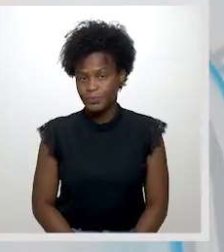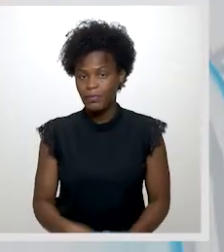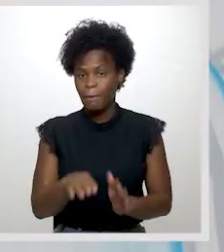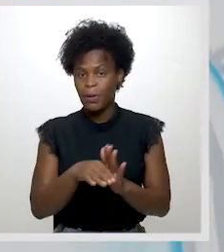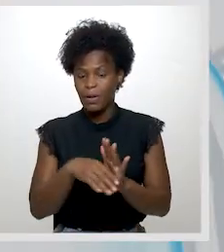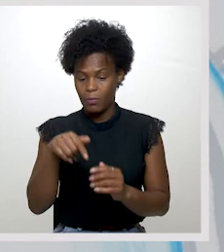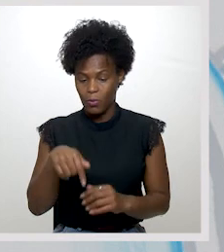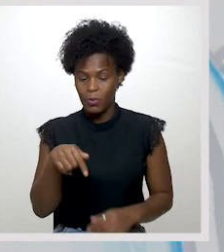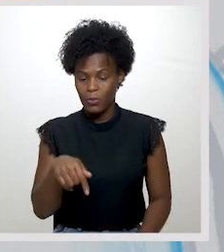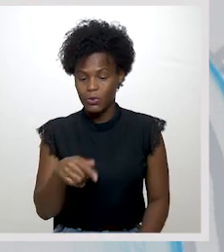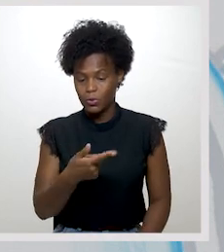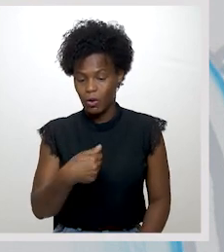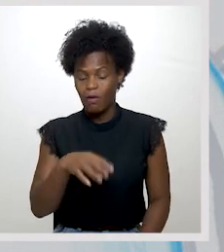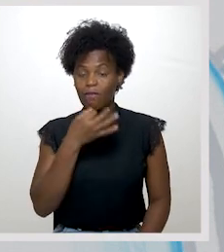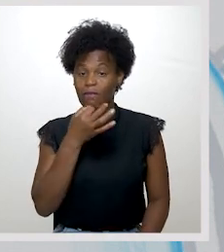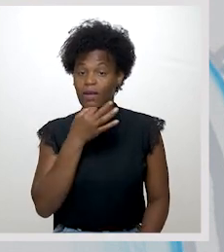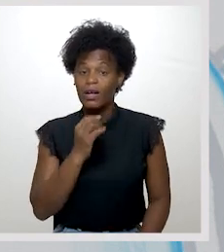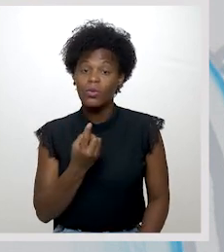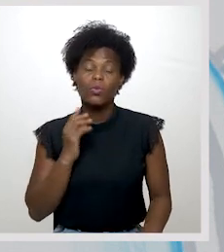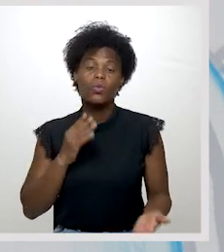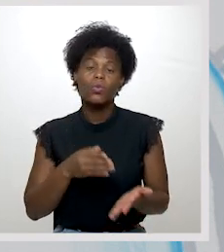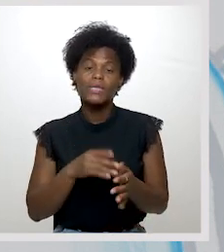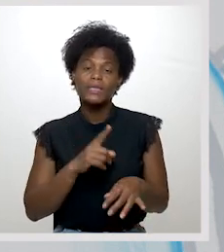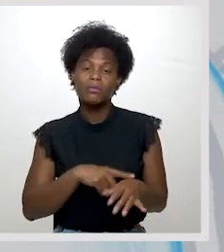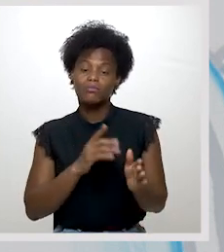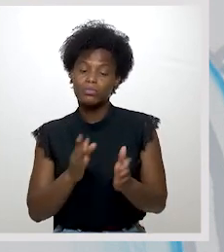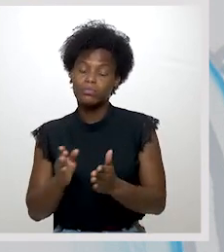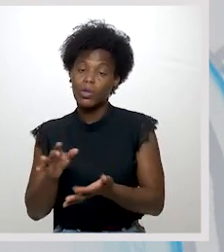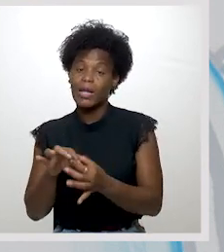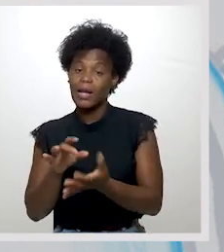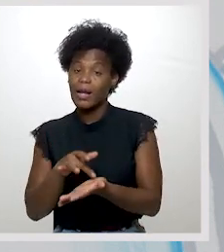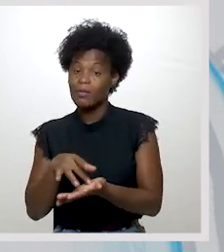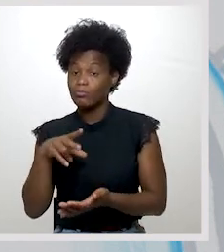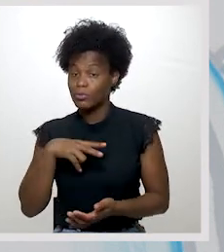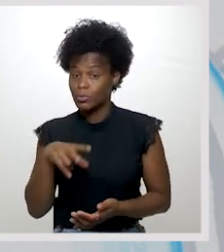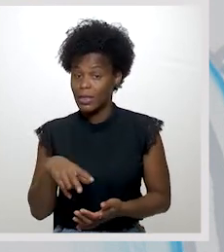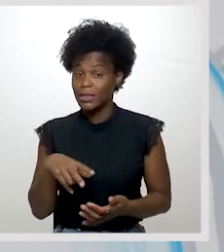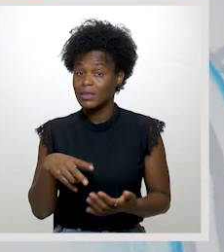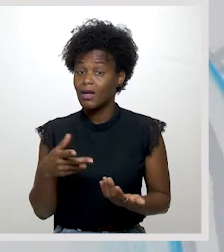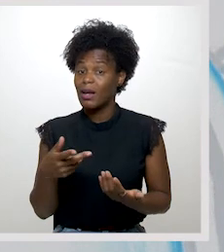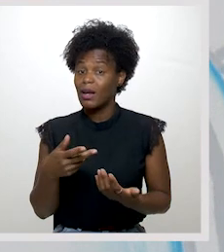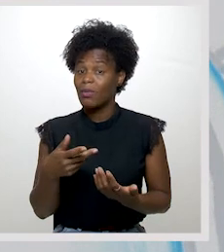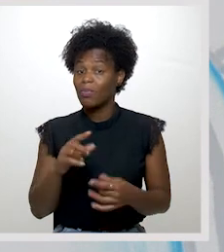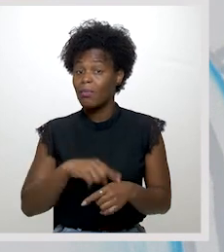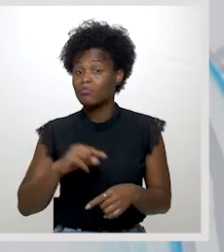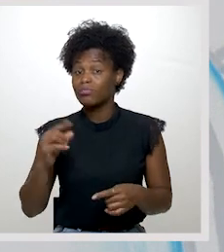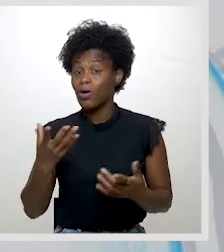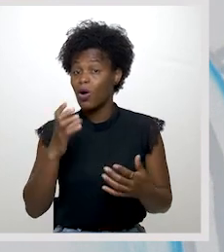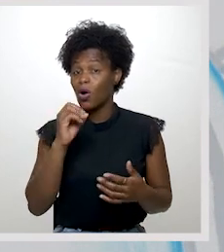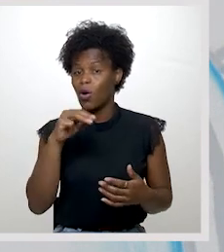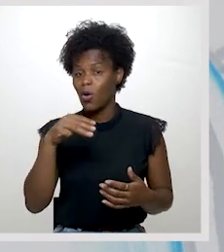No programa de hoje, falamos do último período literário português, do período